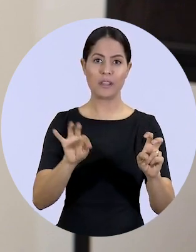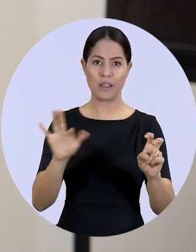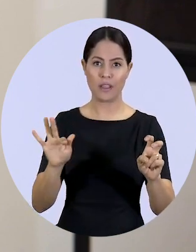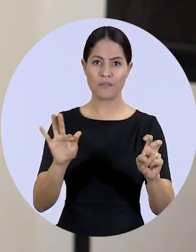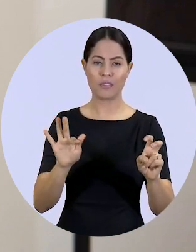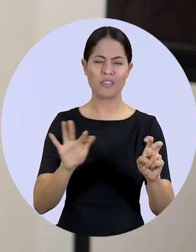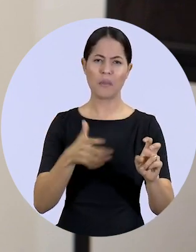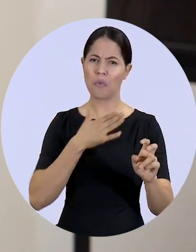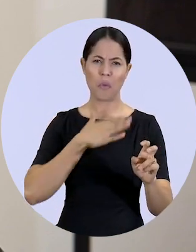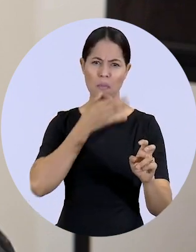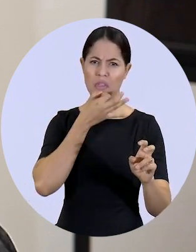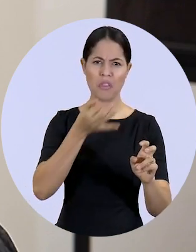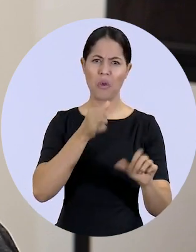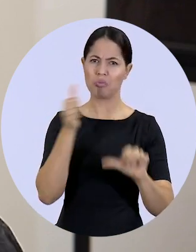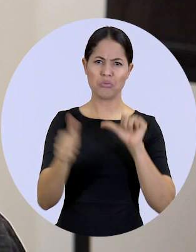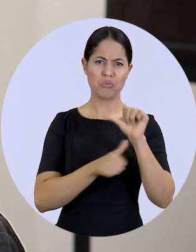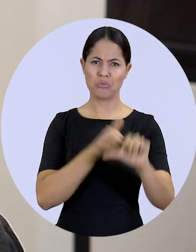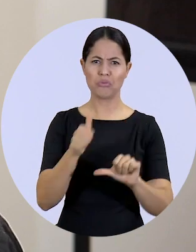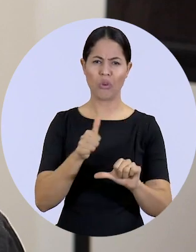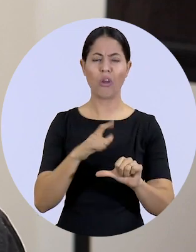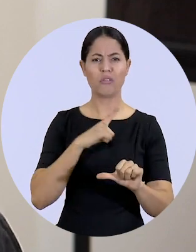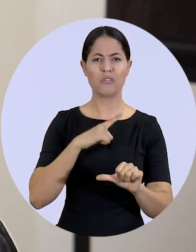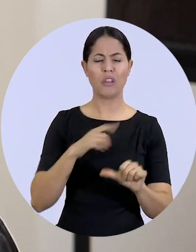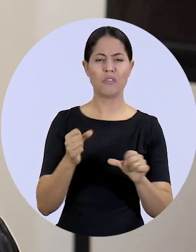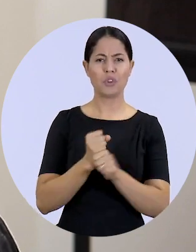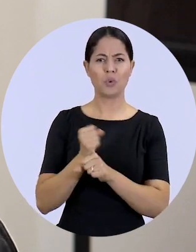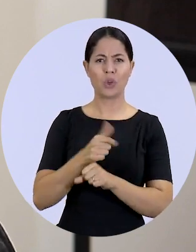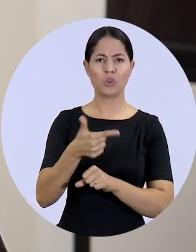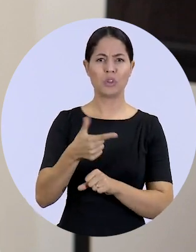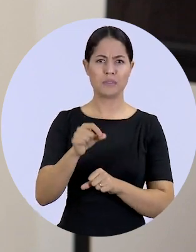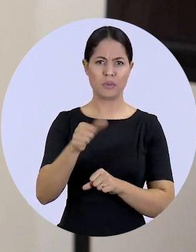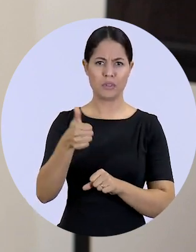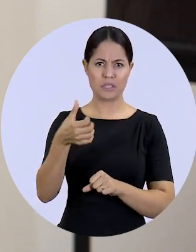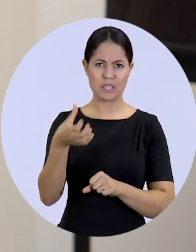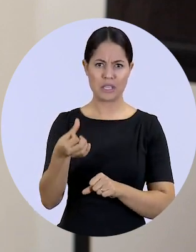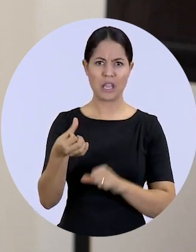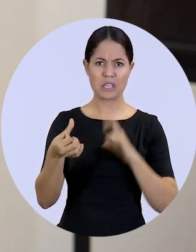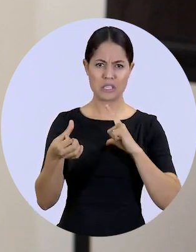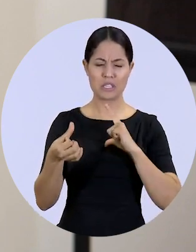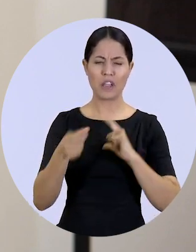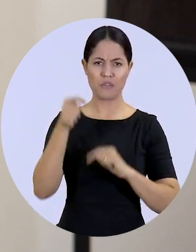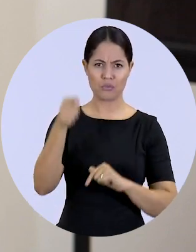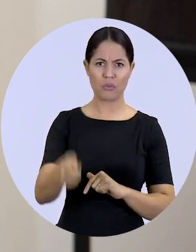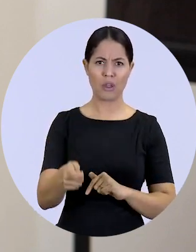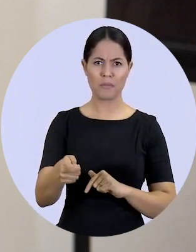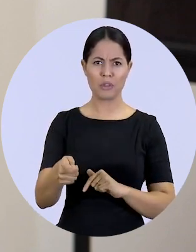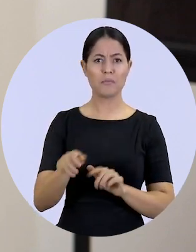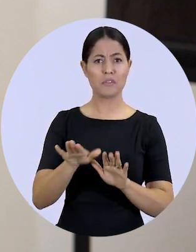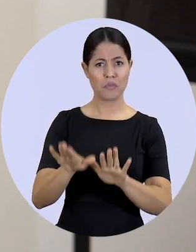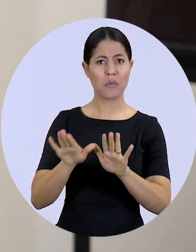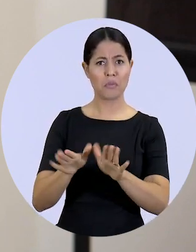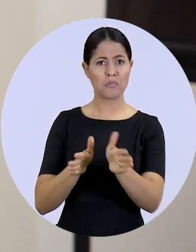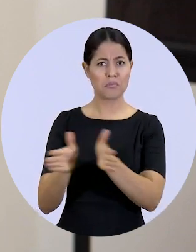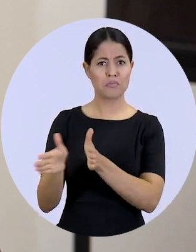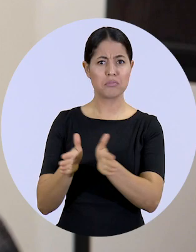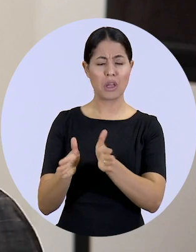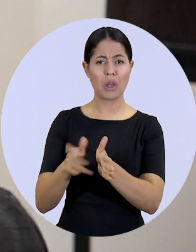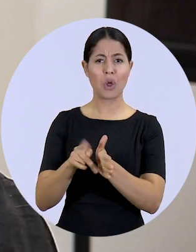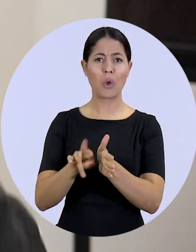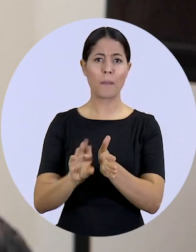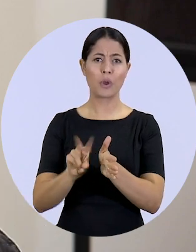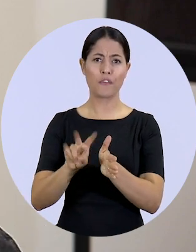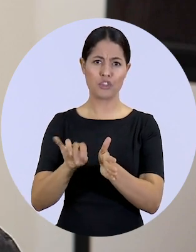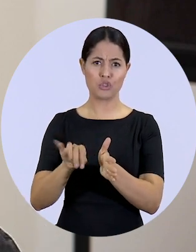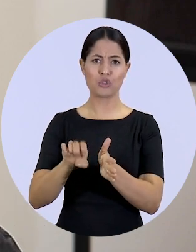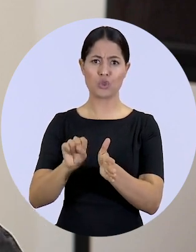a jurisprudência de 2016. Em 2016 nós tivemos o julgamento das liminares nas ADCs, mas um julgamento provisório, como o próprio